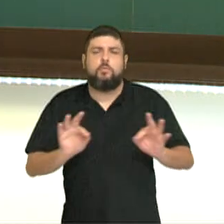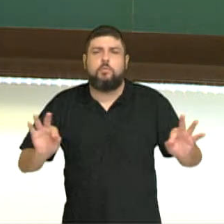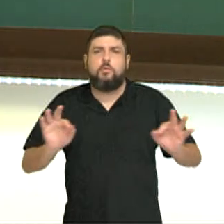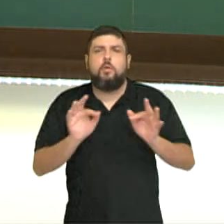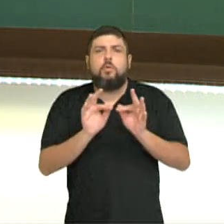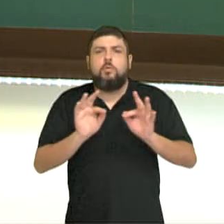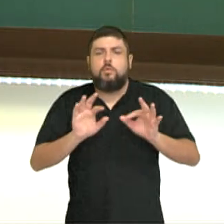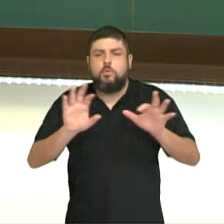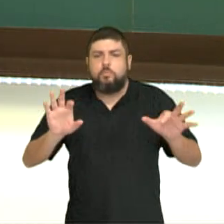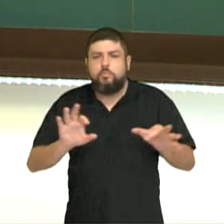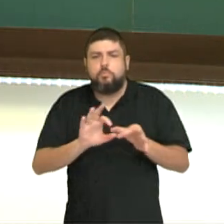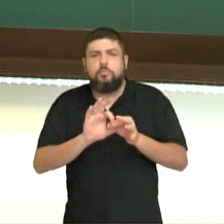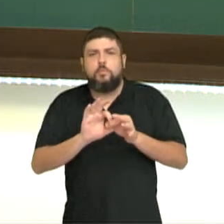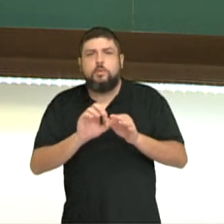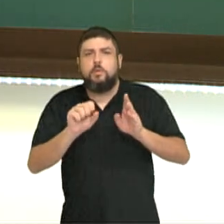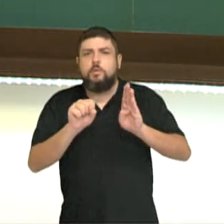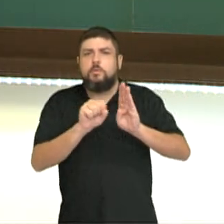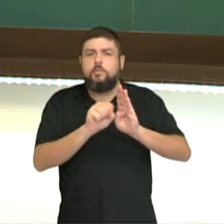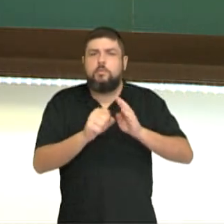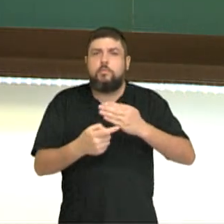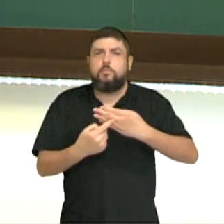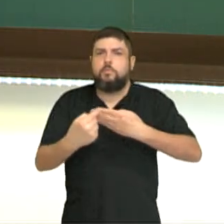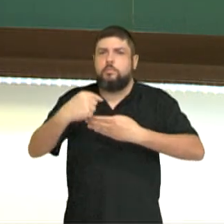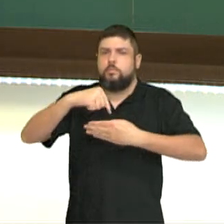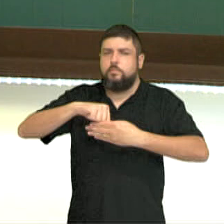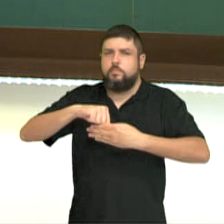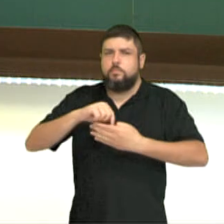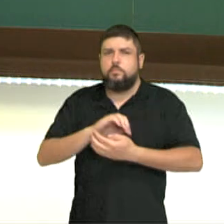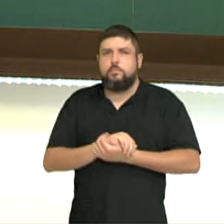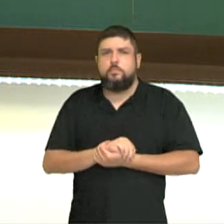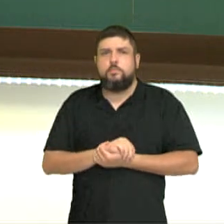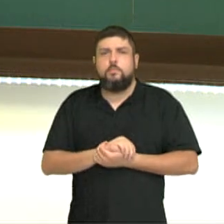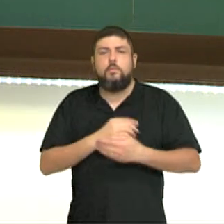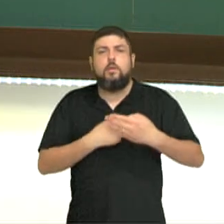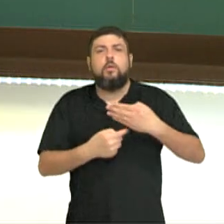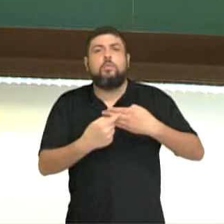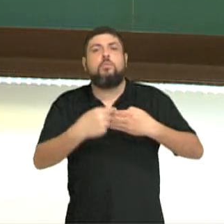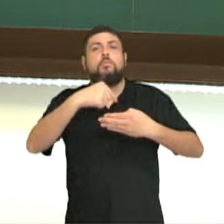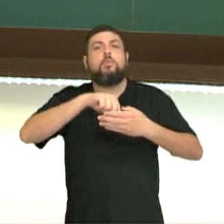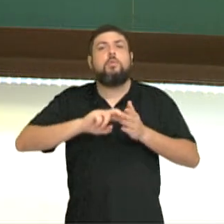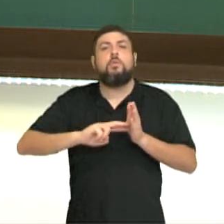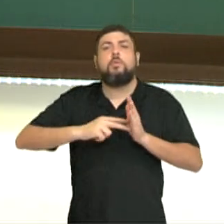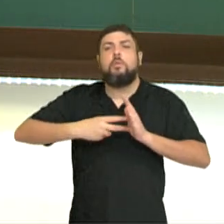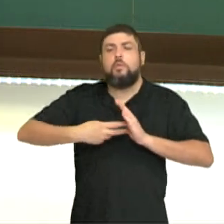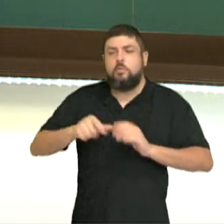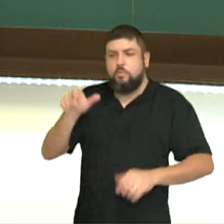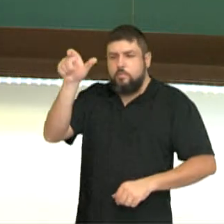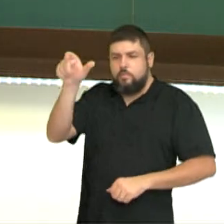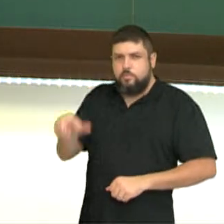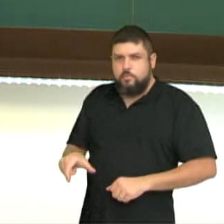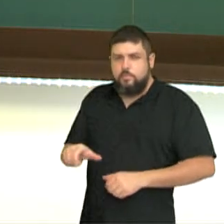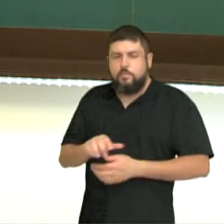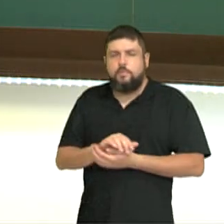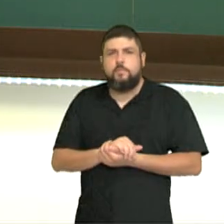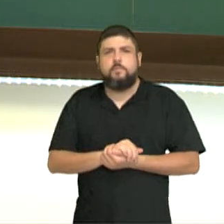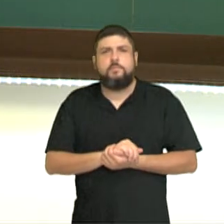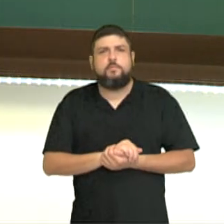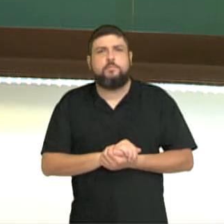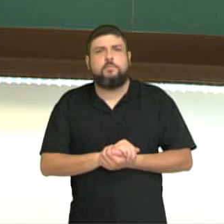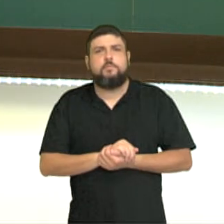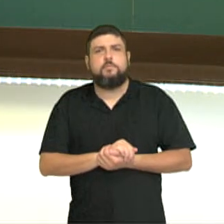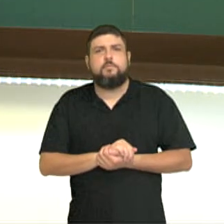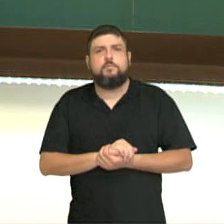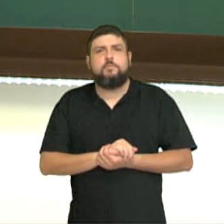subordinada substantiva subjetiva. Subjetiva referente a sujeito. Neste vídeo